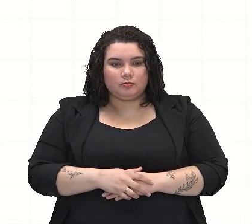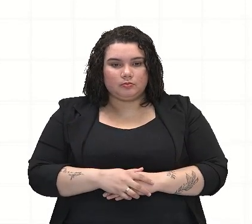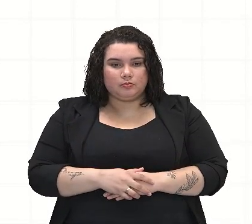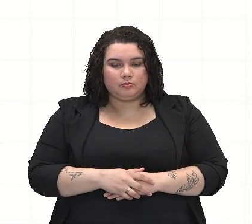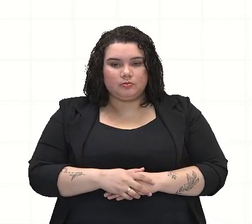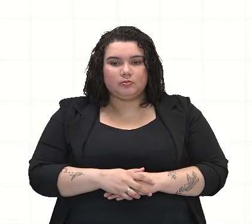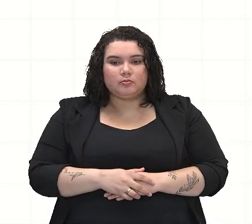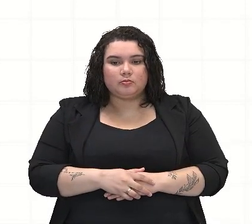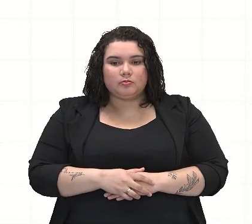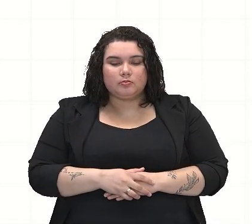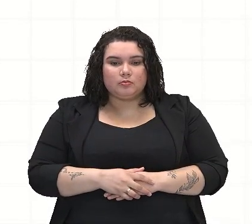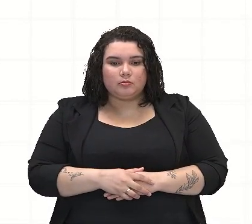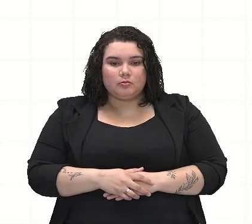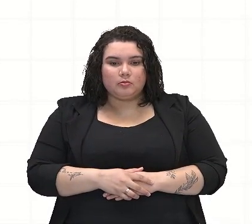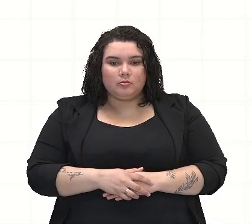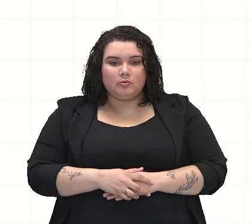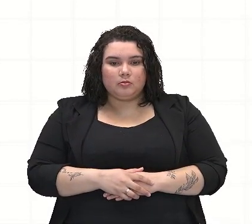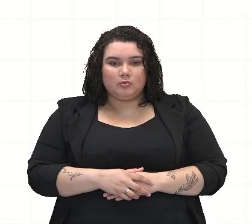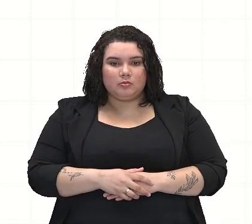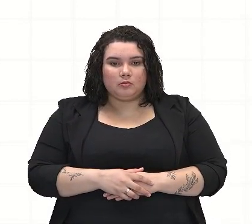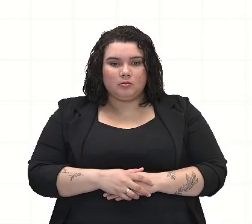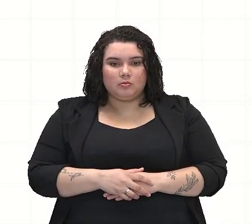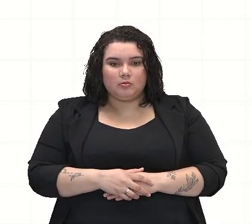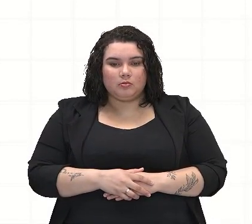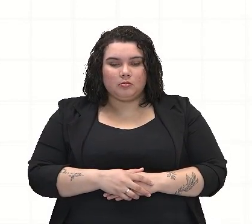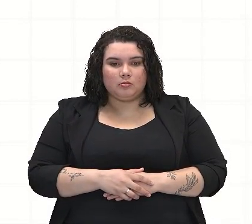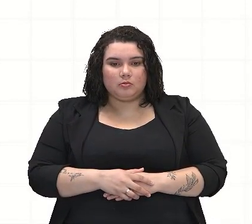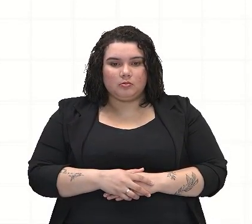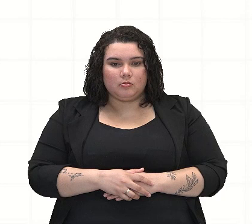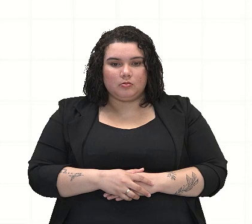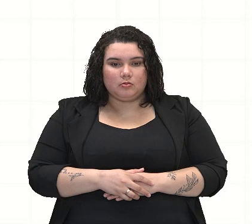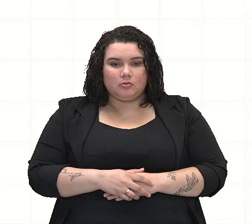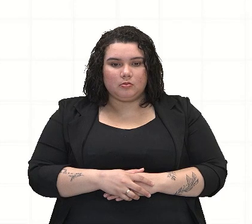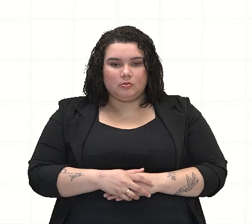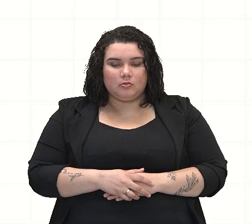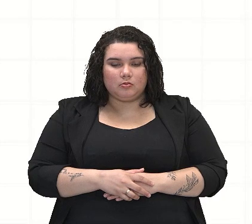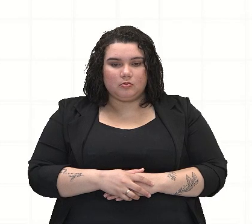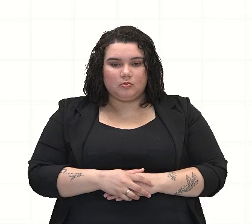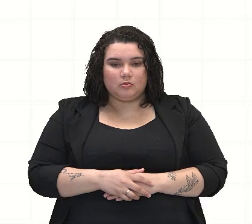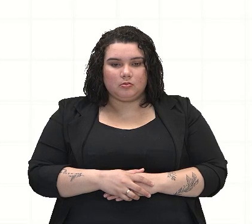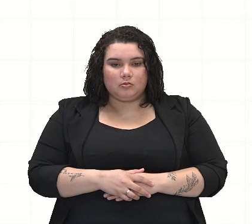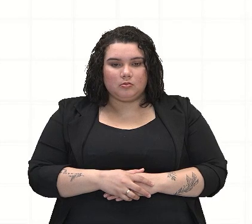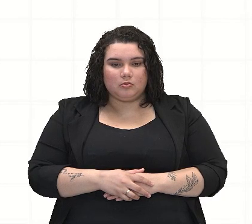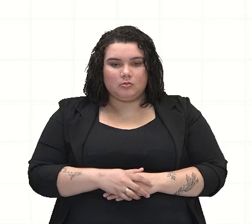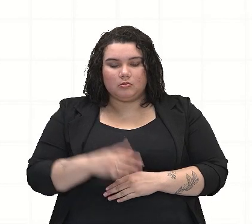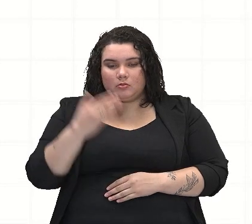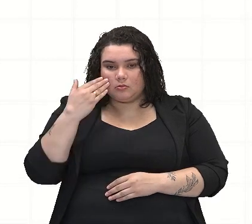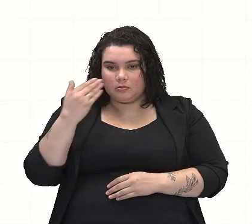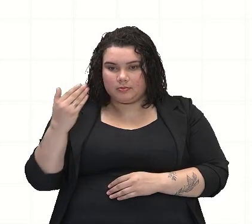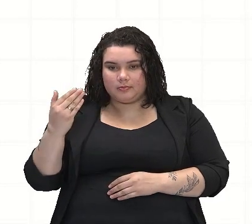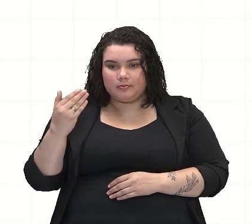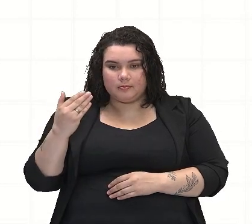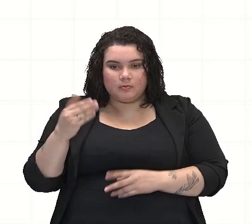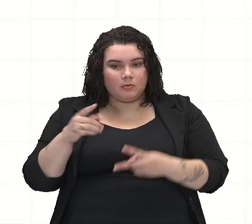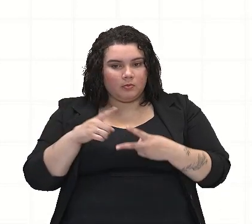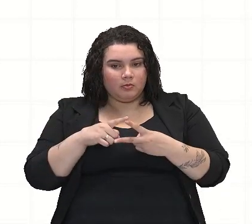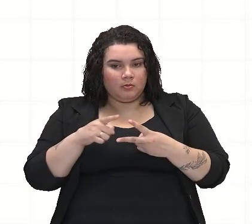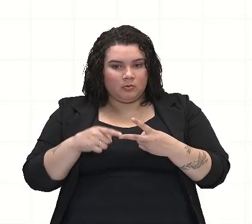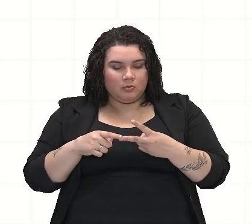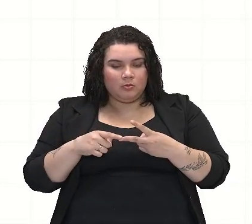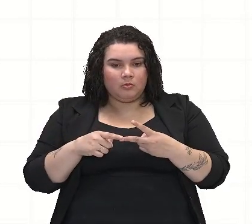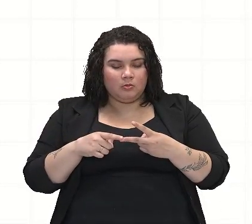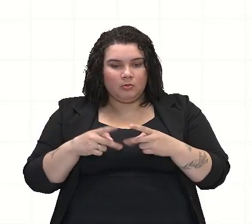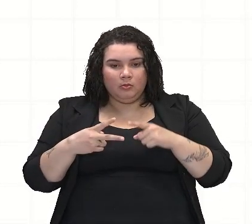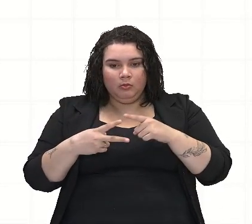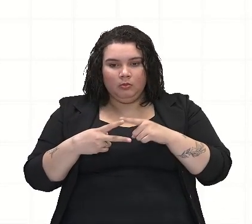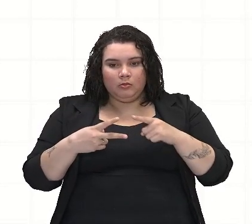Vamos botar aqui, ó. Aqui e aqui. Nós